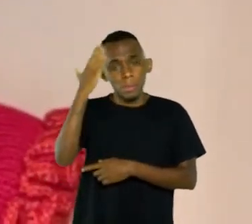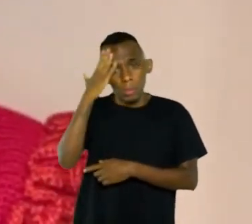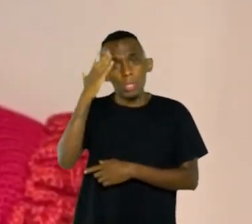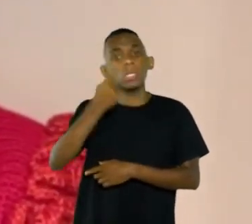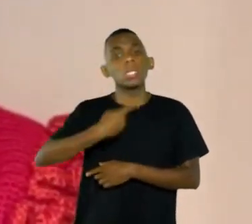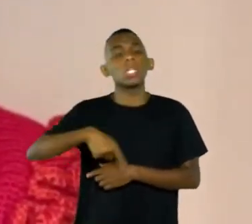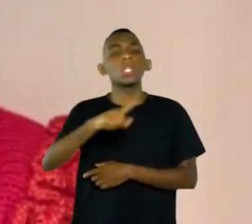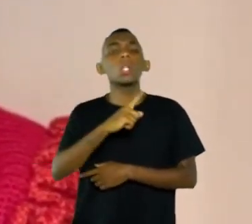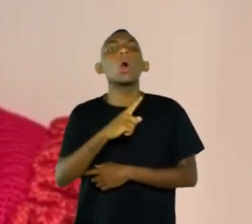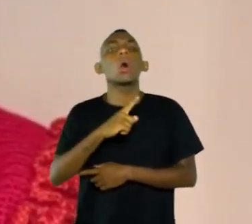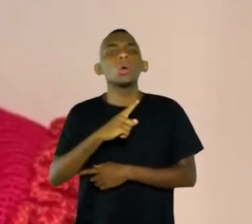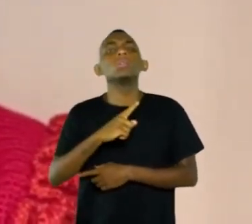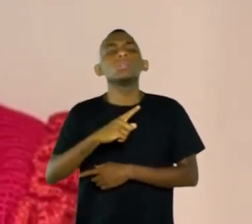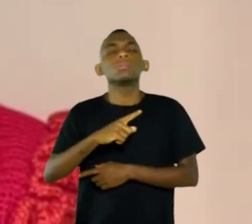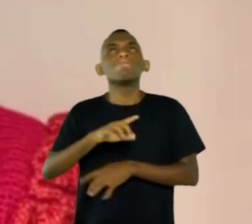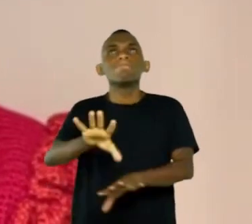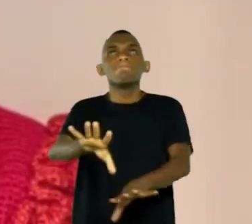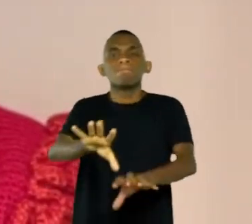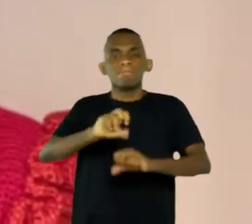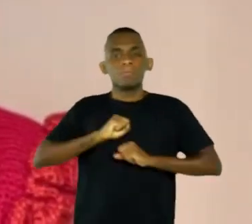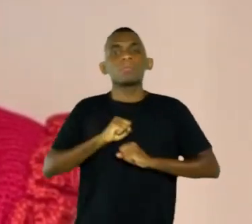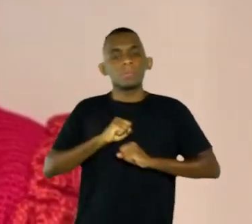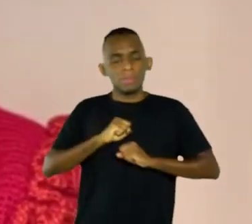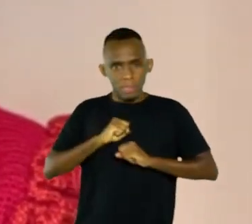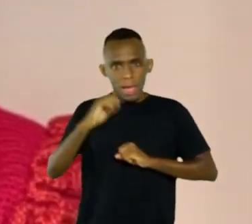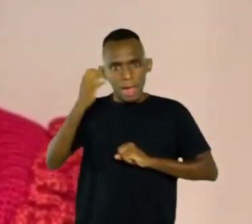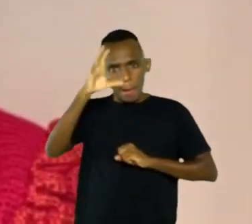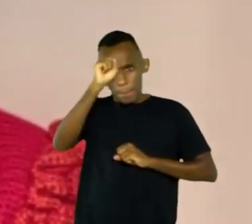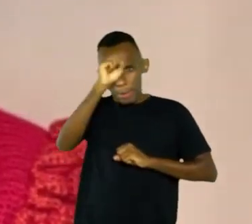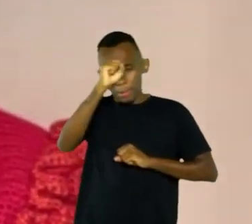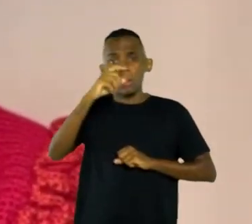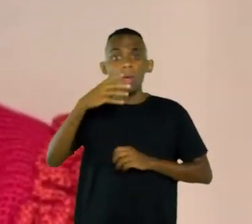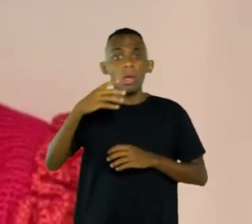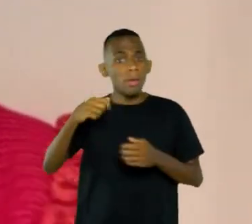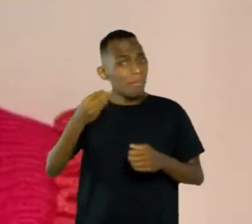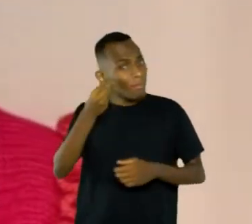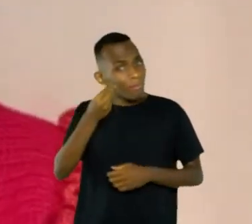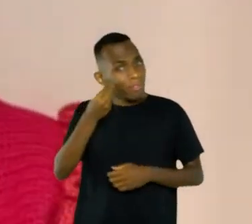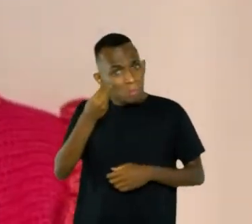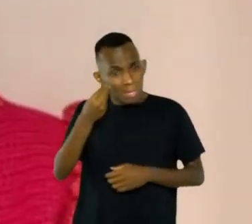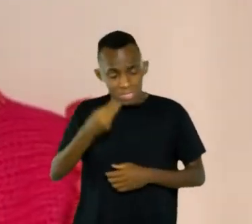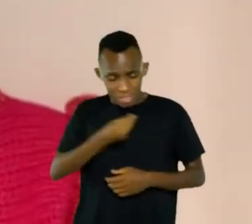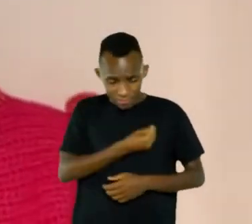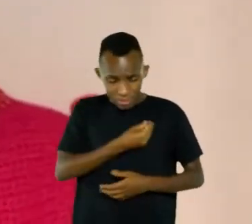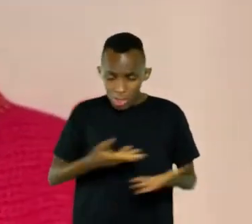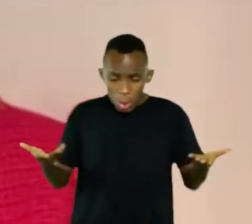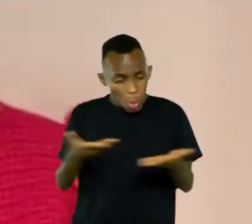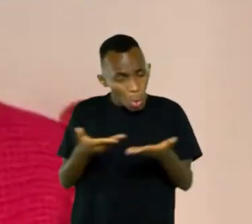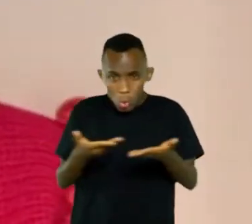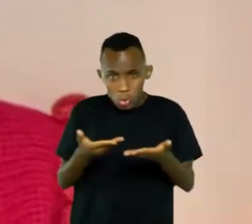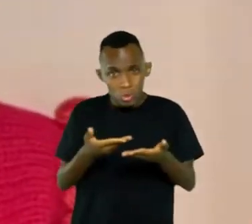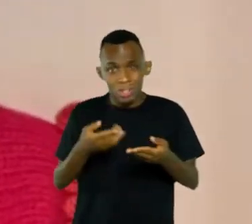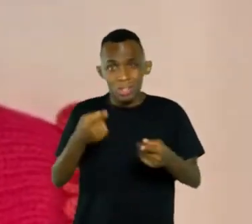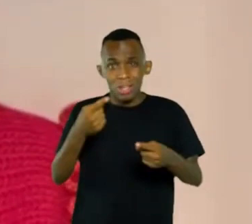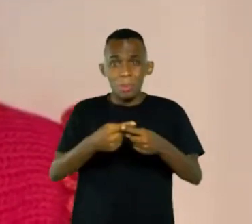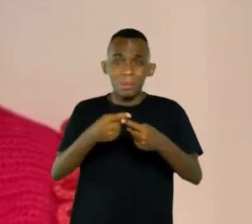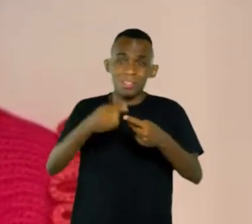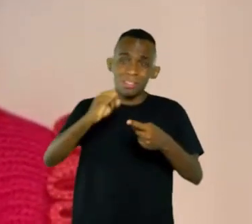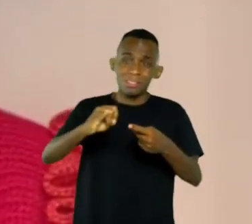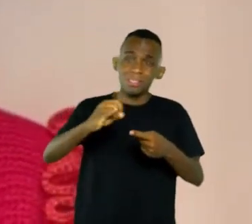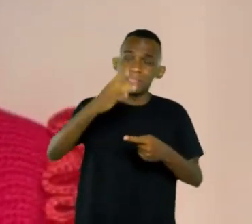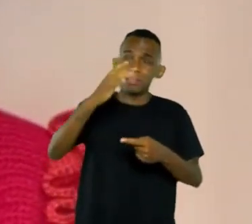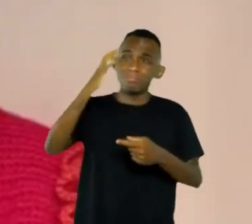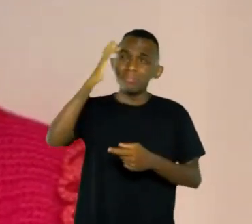precisa adquirir, né? Que é assim, vou viver hoje enquanto dá. Porque se a gente pensar, né, o Gui, pai